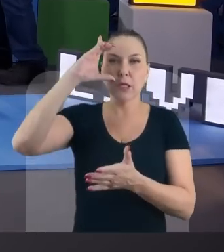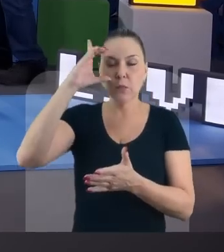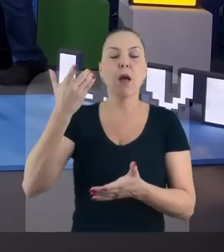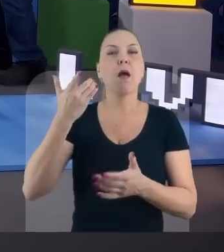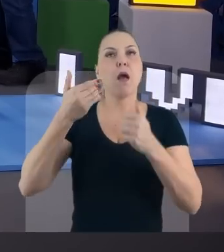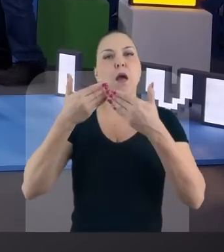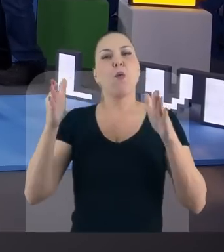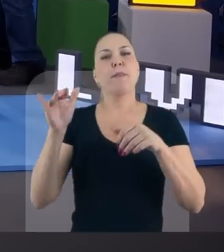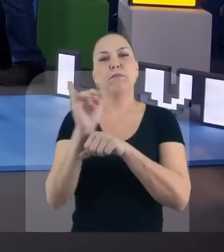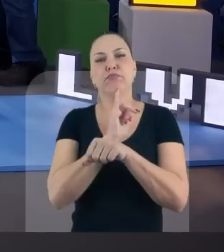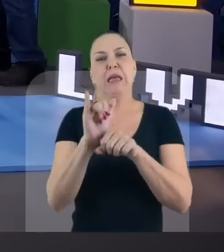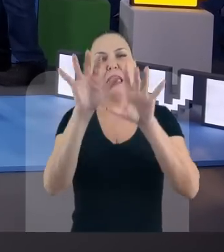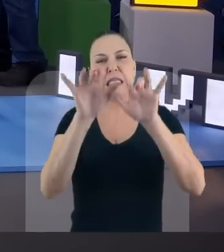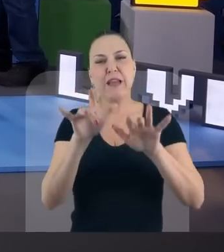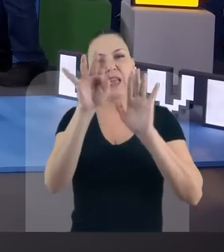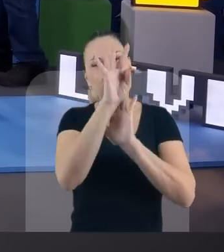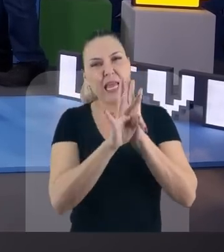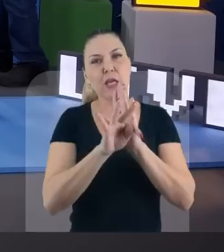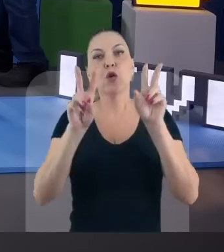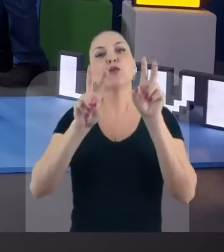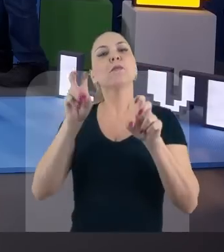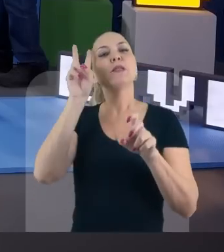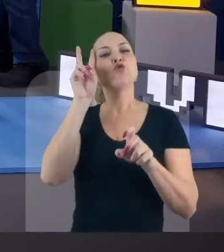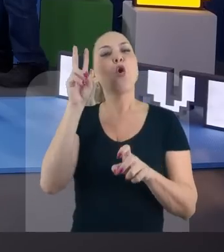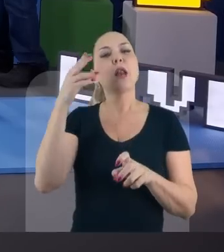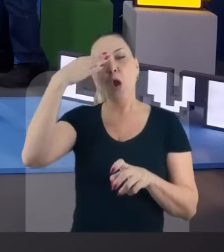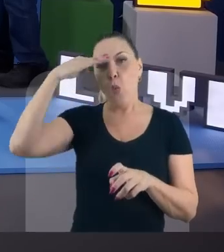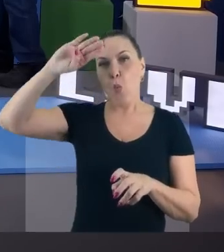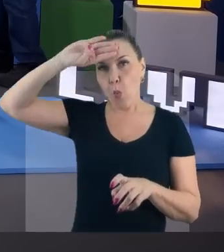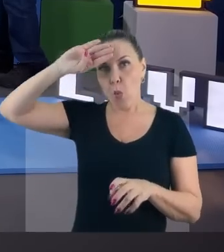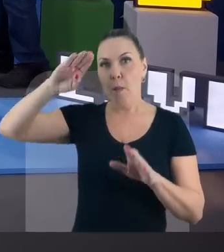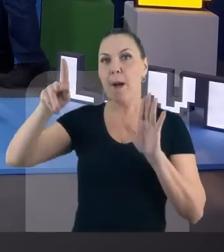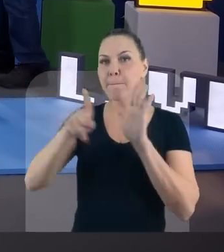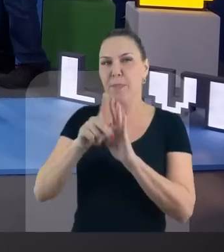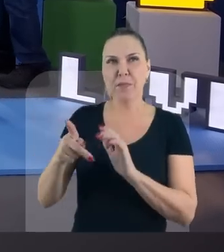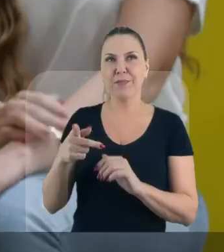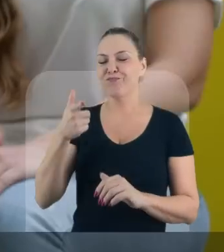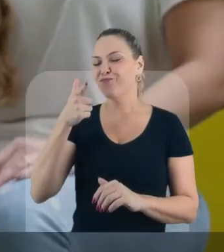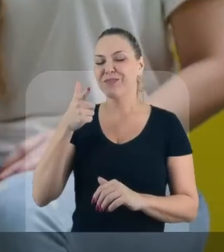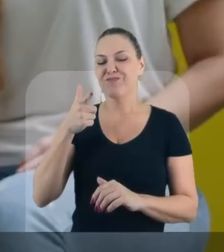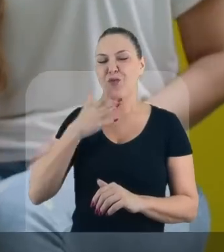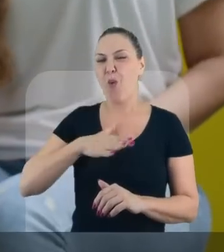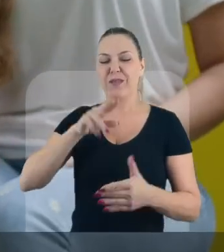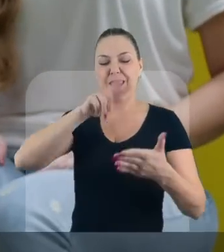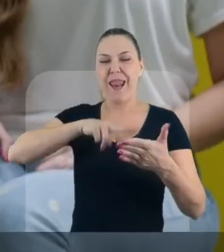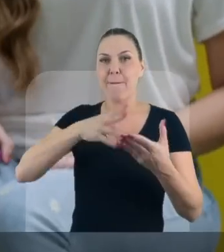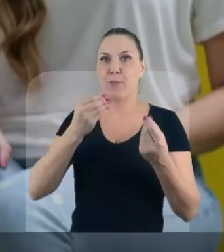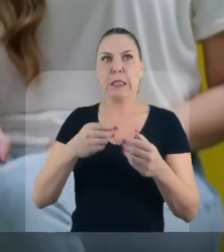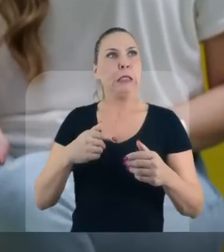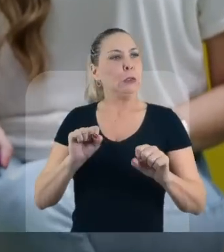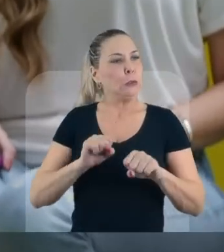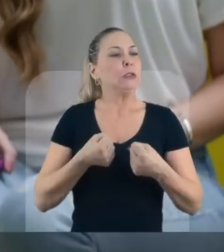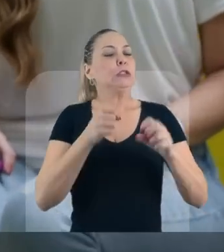página, comecei a escrever textos sobre a história de Cuba e tudo mais, mas as pessoas não gostam muito de ler, não têm muita paciência. E eu